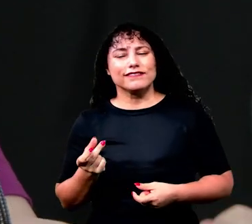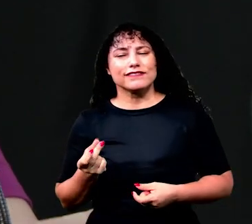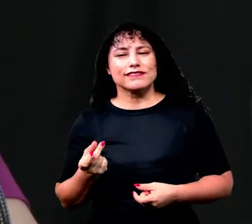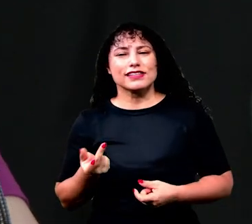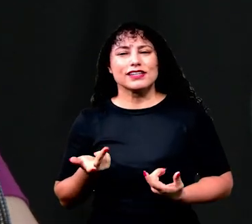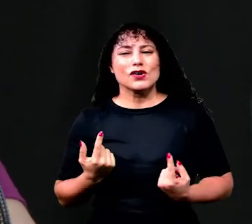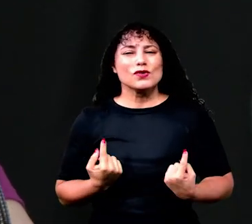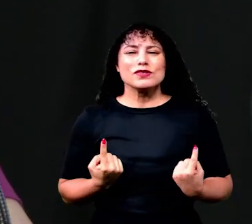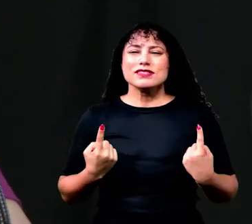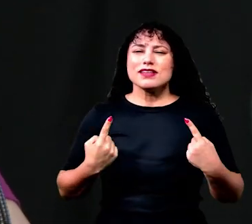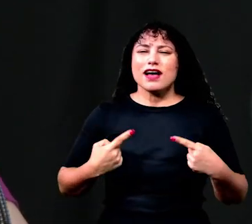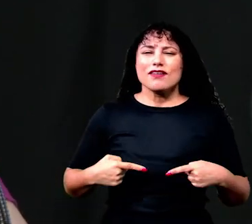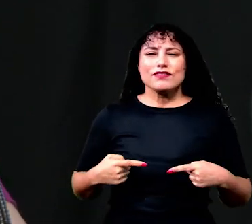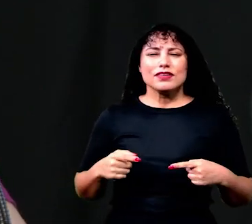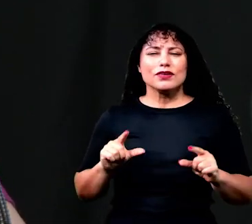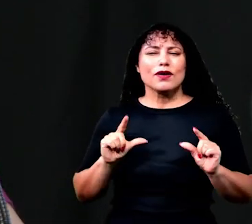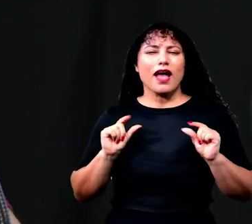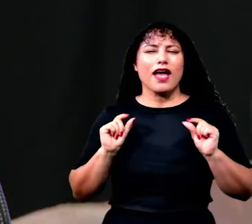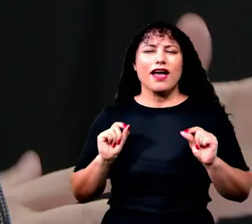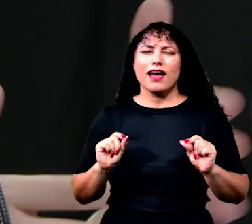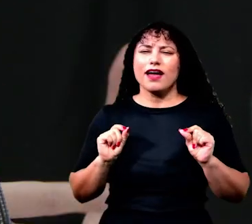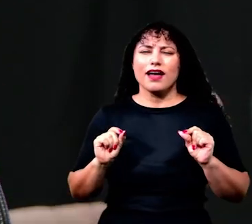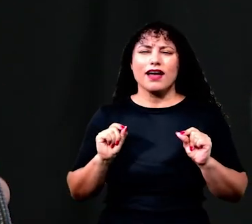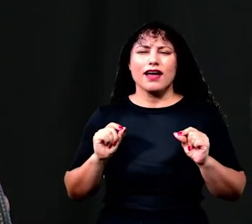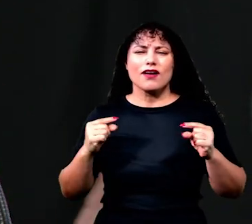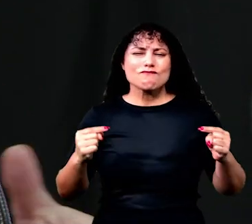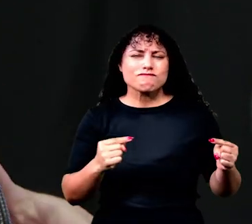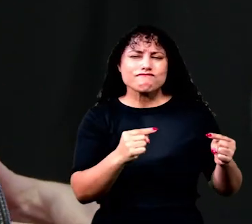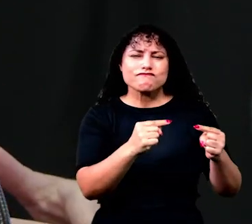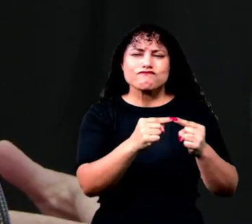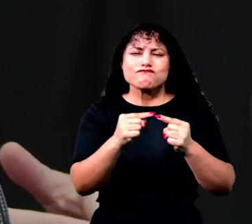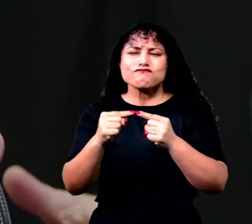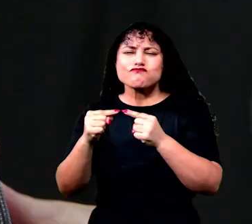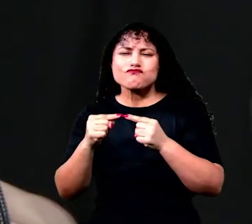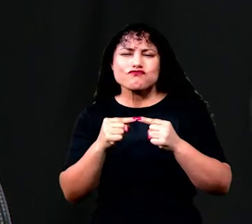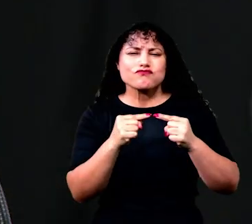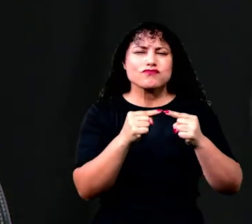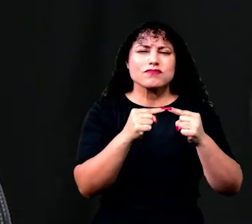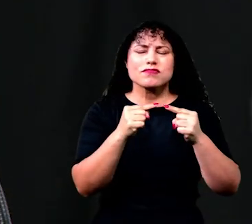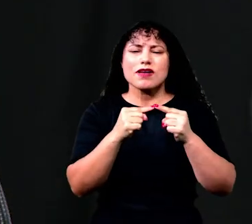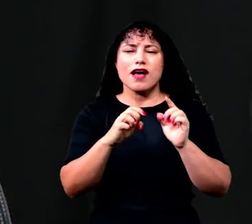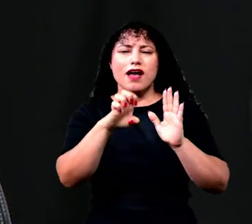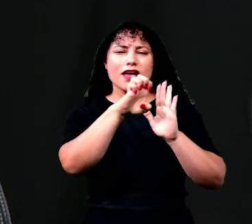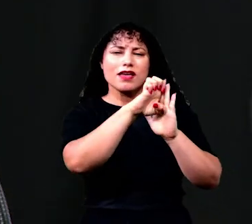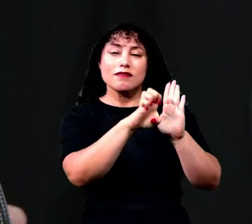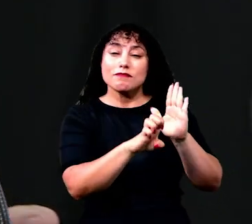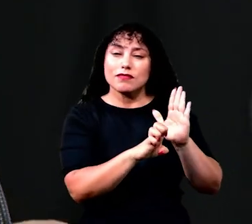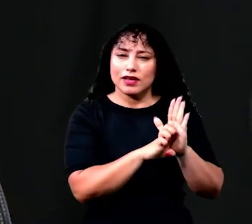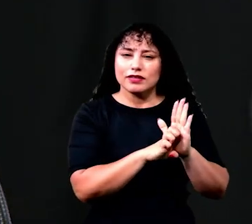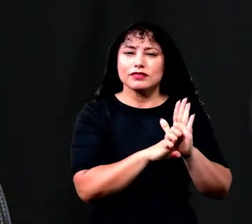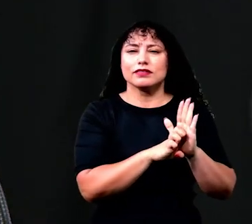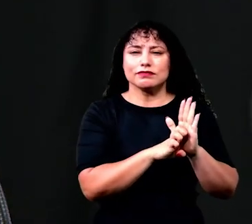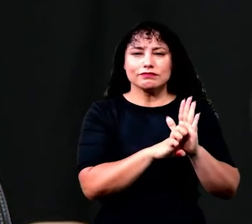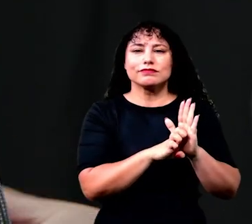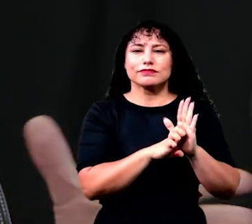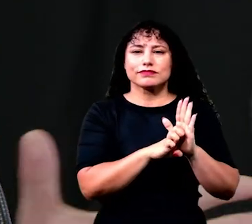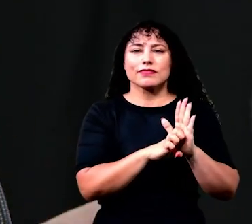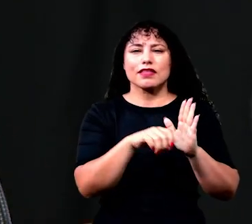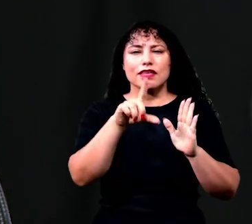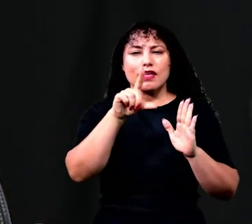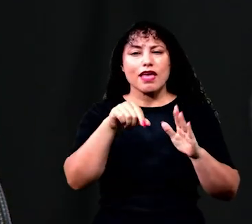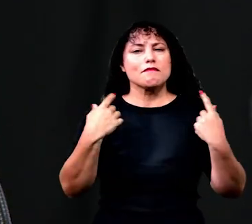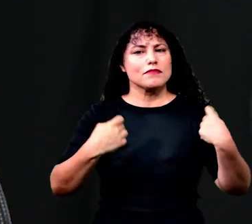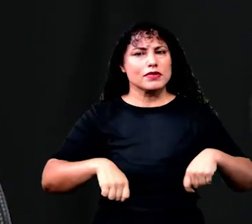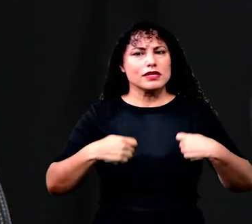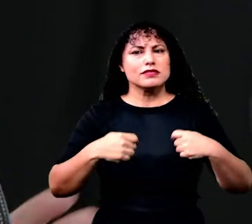O desafio é a gente casar a ementa, né? Que é uma